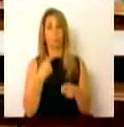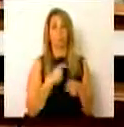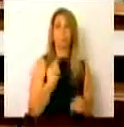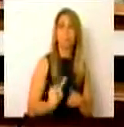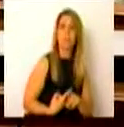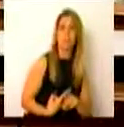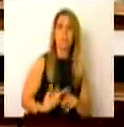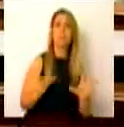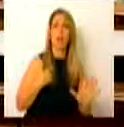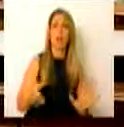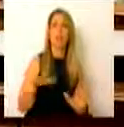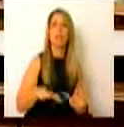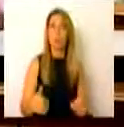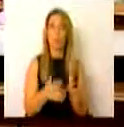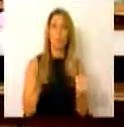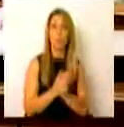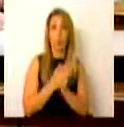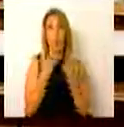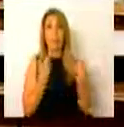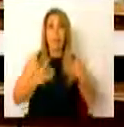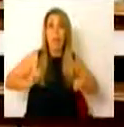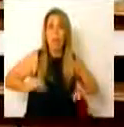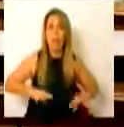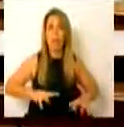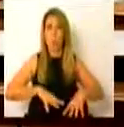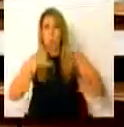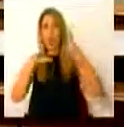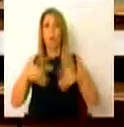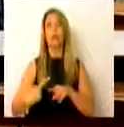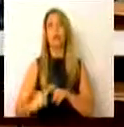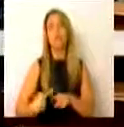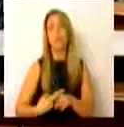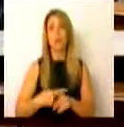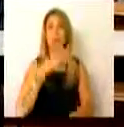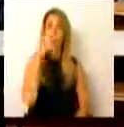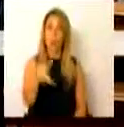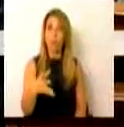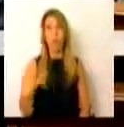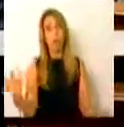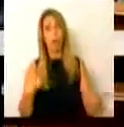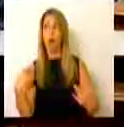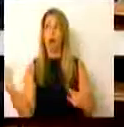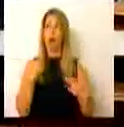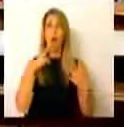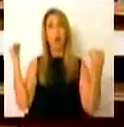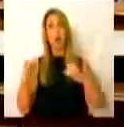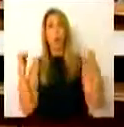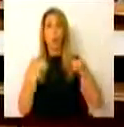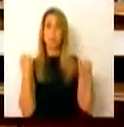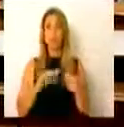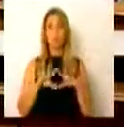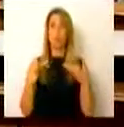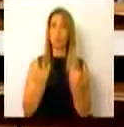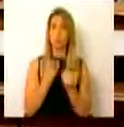justifica prevenir um conflito de interesses, e é precisamente aquilo que eu enunciei, é um daqueles em que até me parece há um clamor e um consenso social muito claro nesta